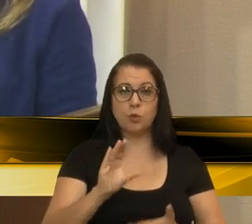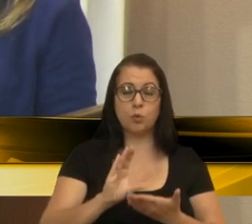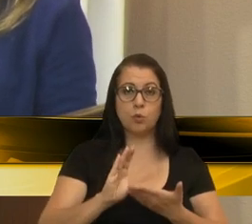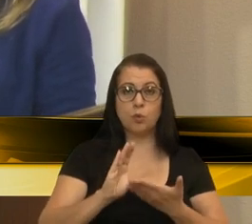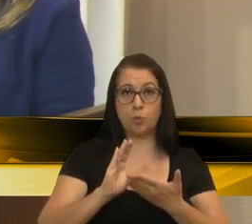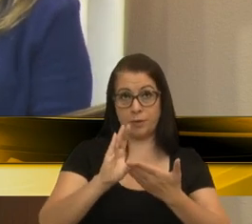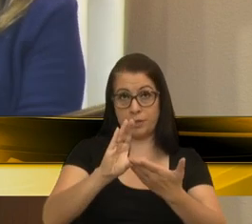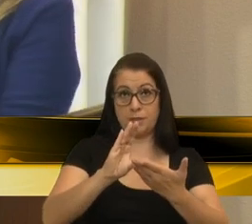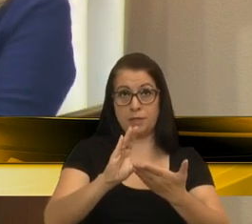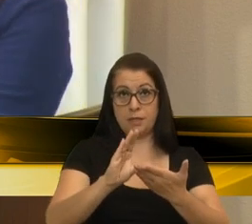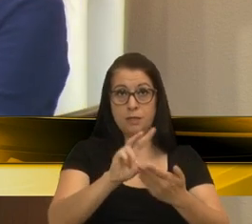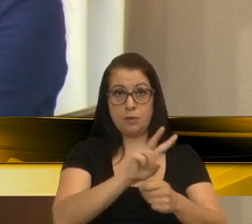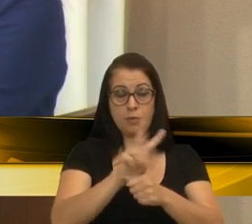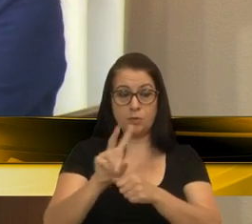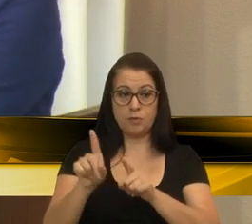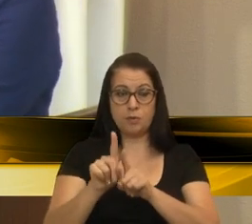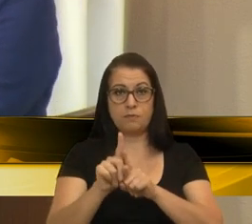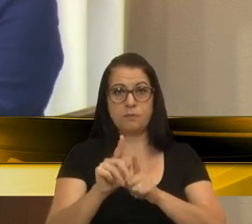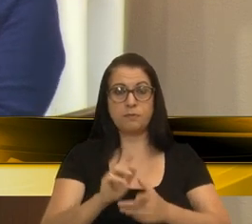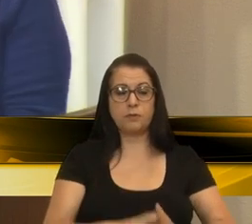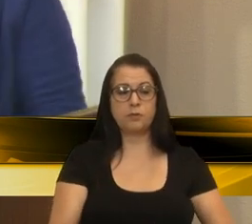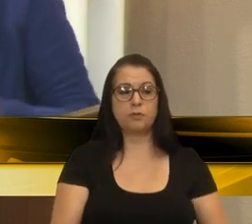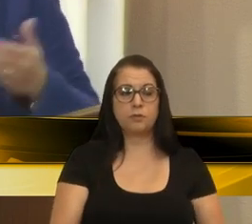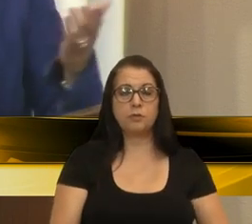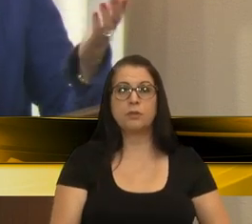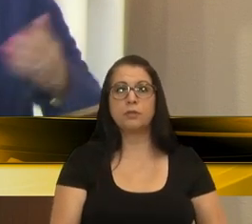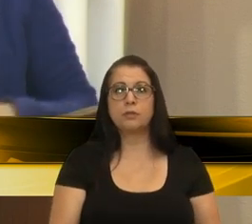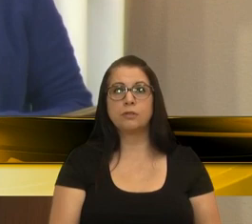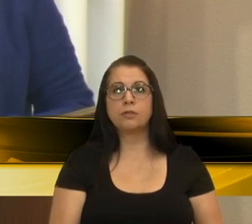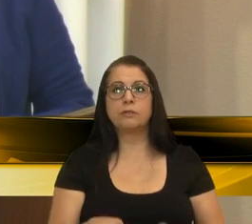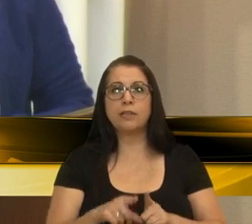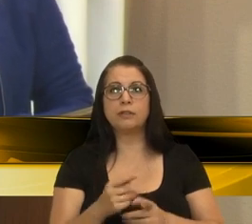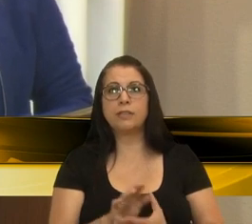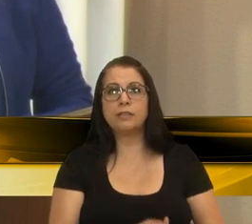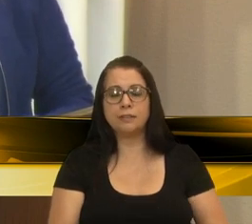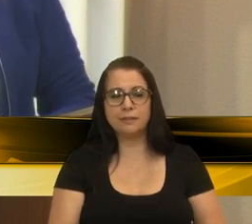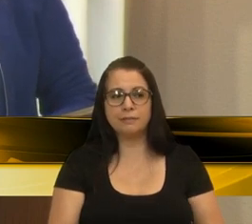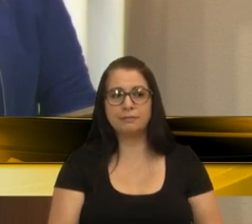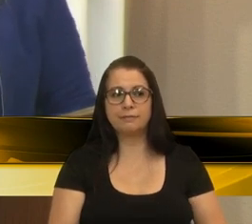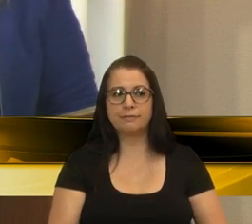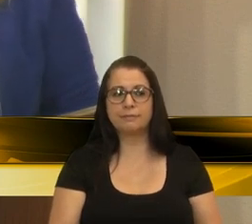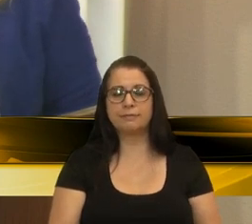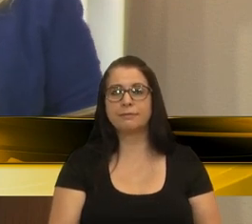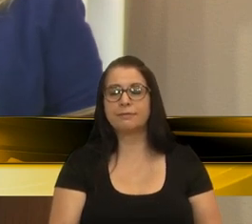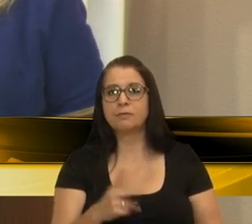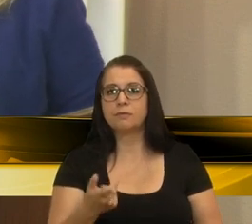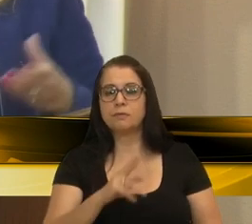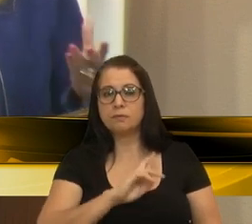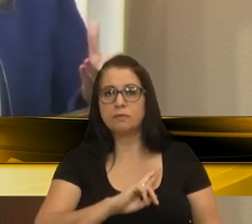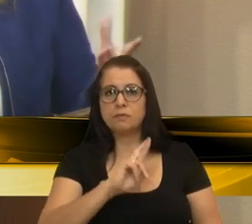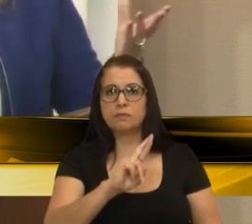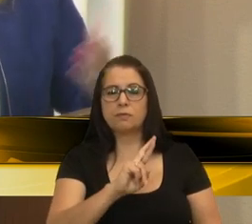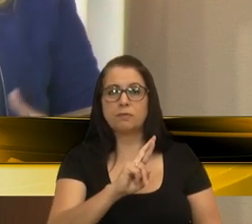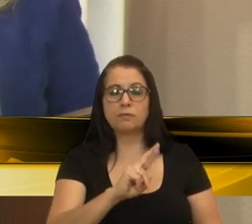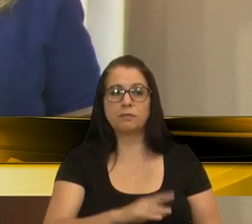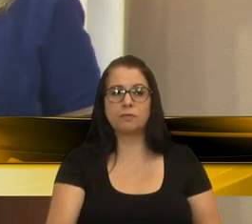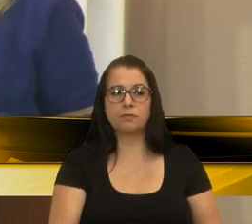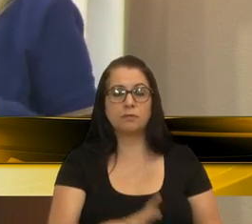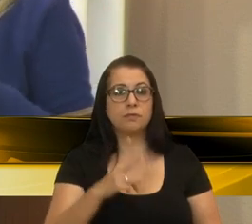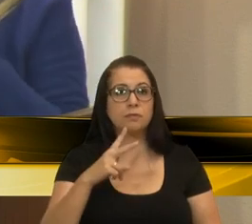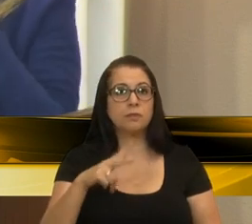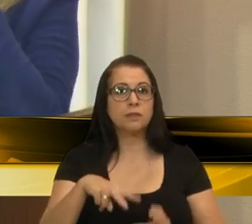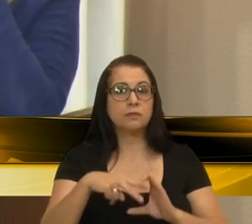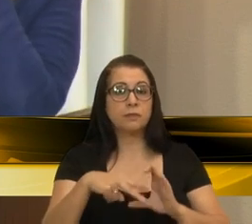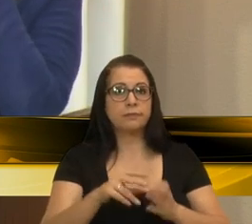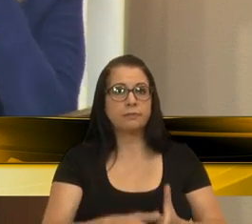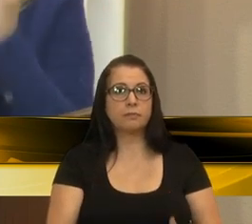Consultivo, inclusive isso foi comentado no jantar, presidente, onde eu representei a Câmara de Vereadores,